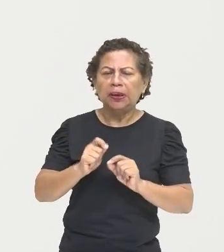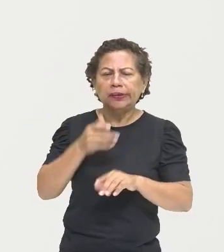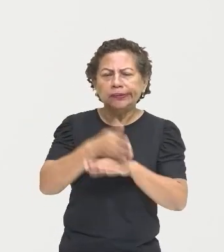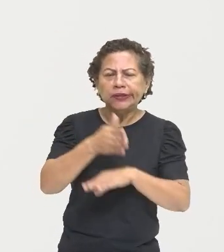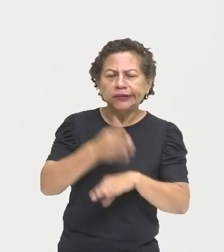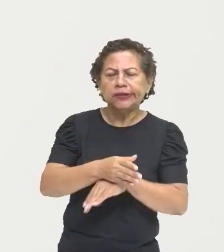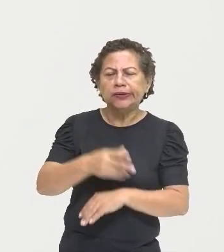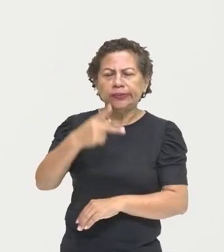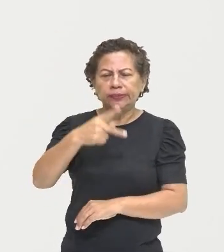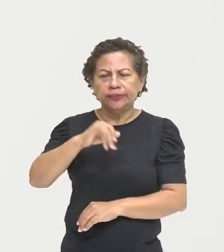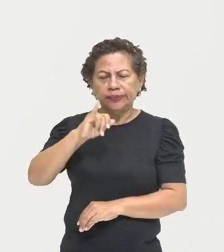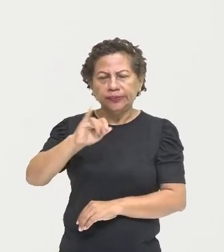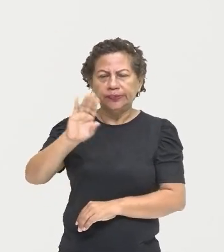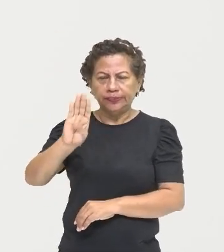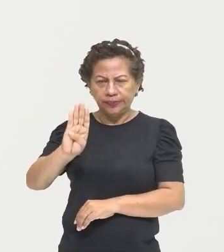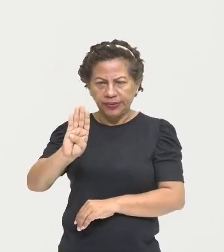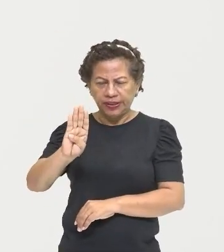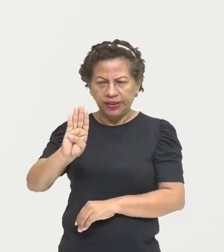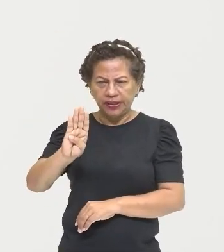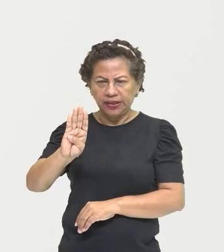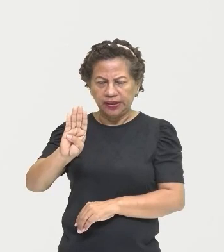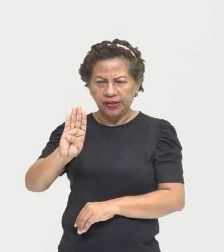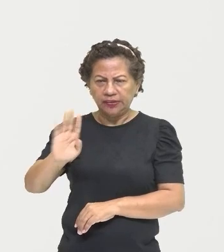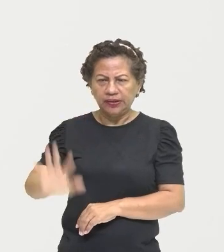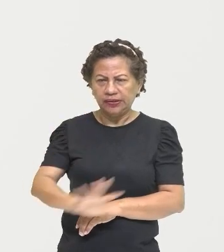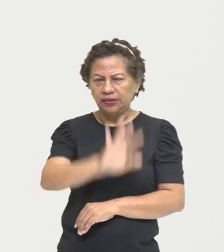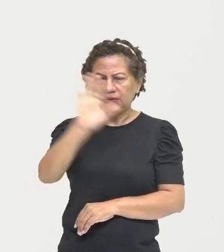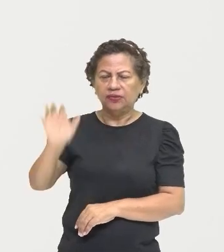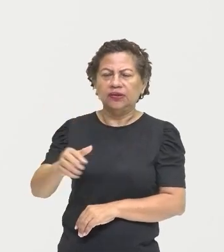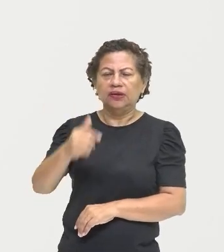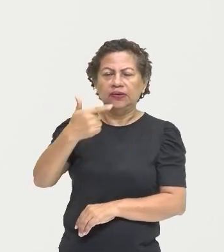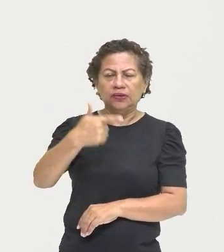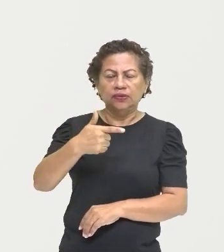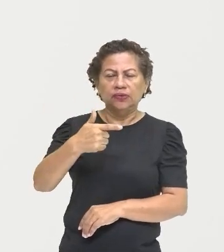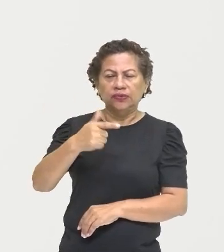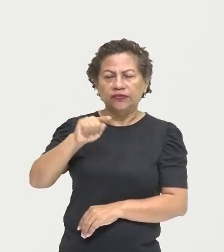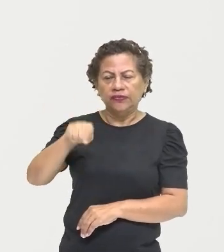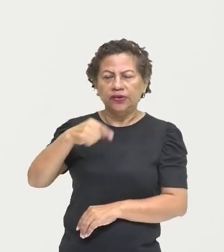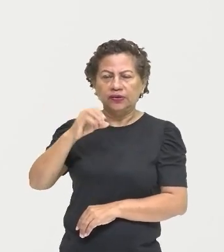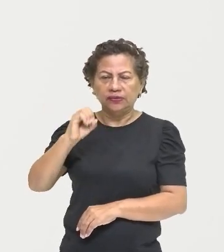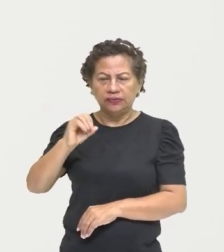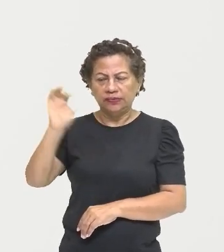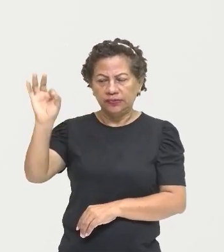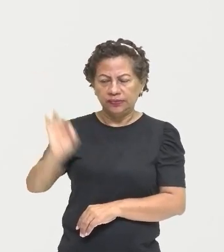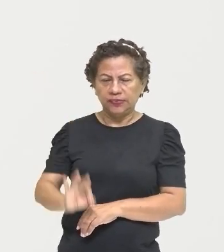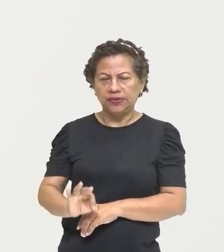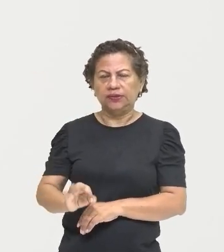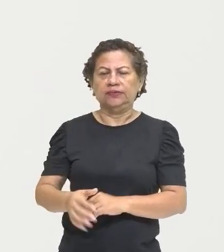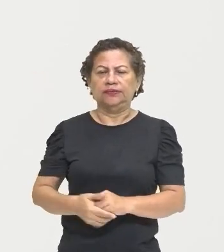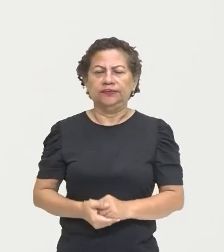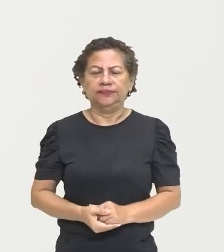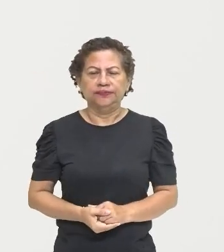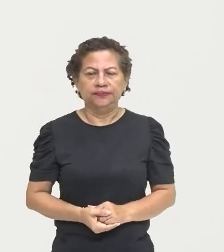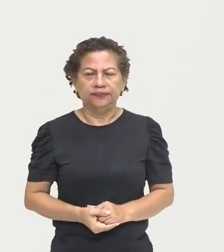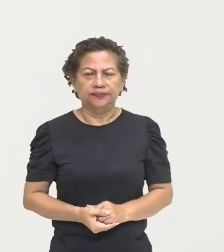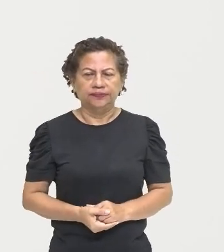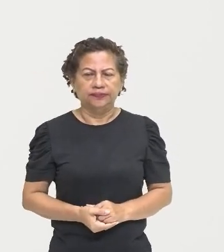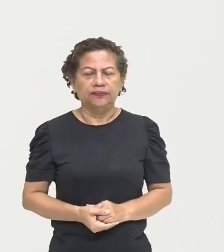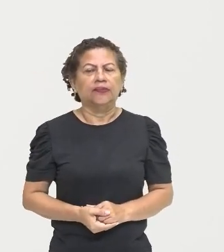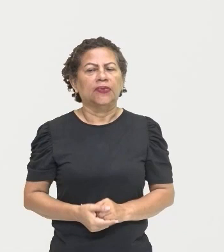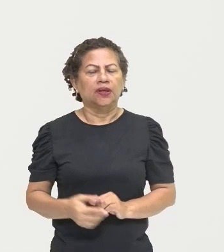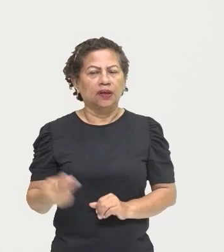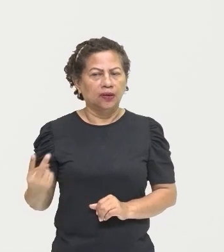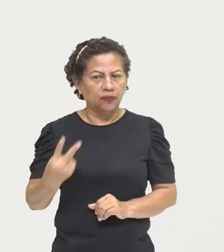participação do estado do Amazonas em relação ao PIB nacional é de 2%, tá bom? Olha, é um